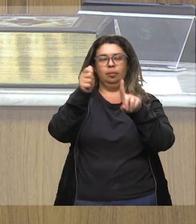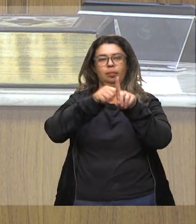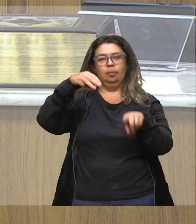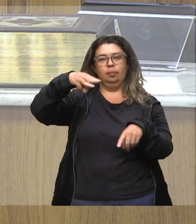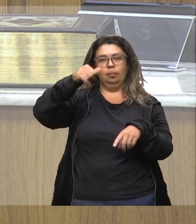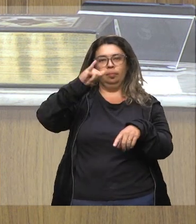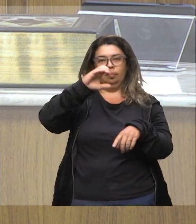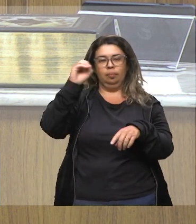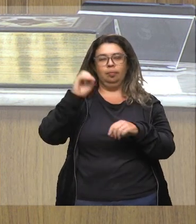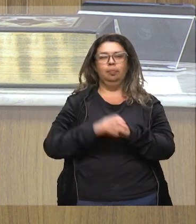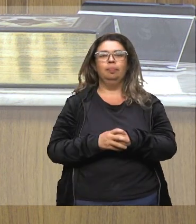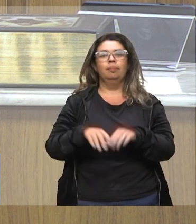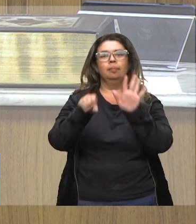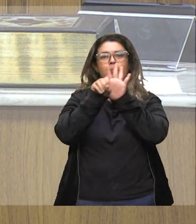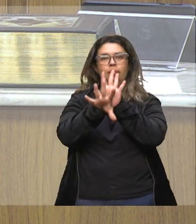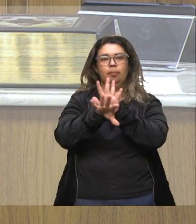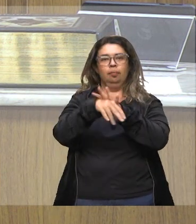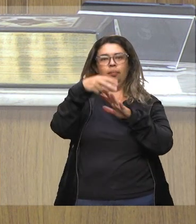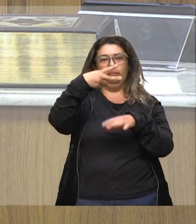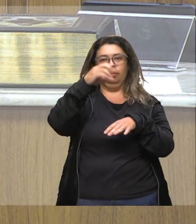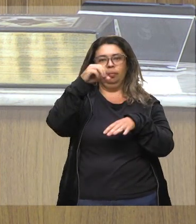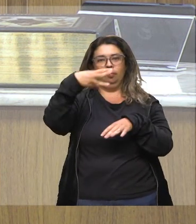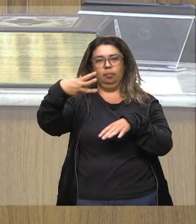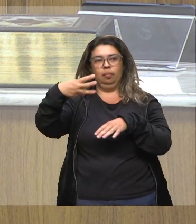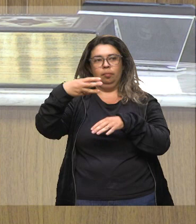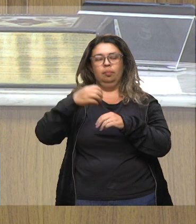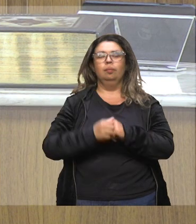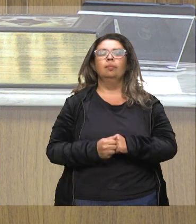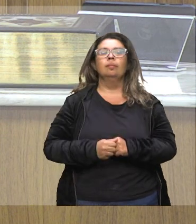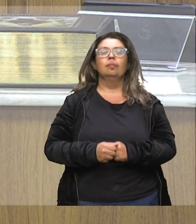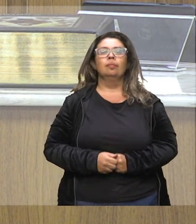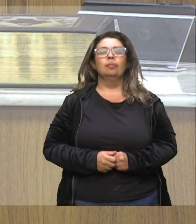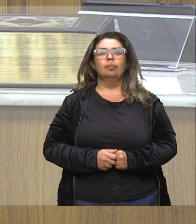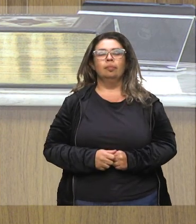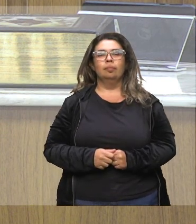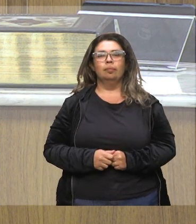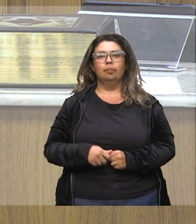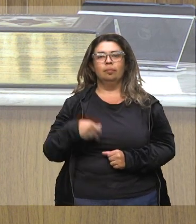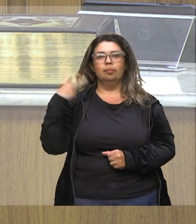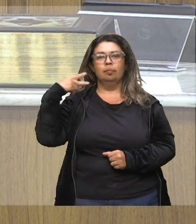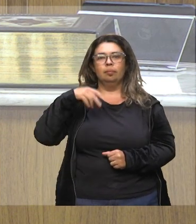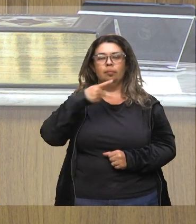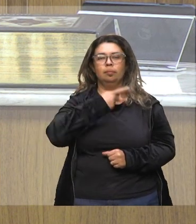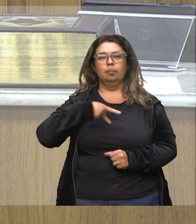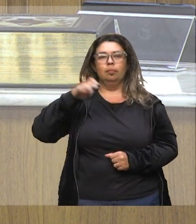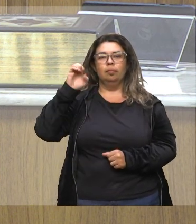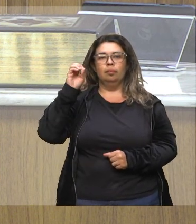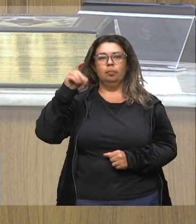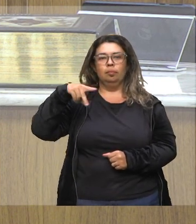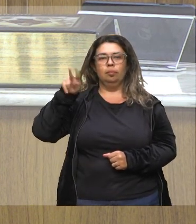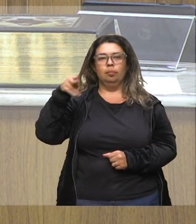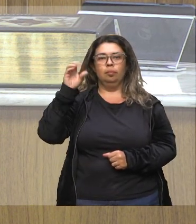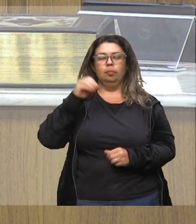maio de 2023. Indicação 203 de 2023, de autoria do vereador Pastor Edinho. Solicita do Poder Executivo